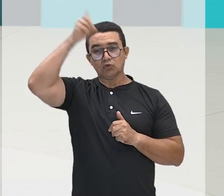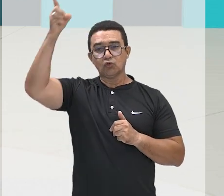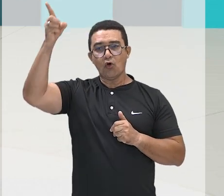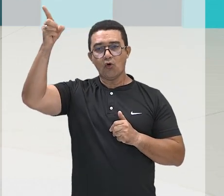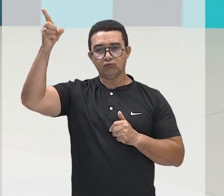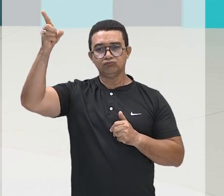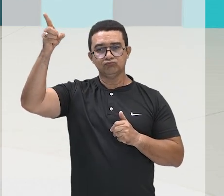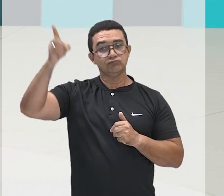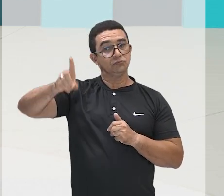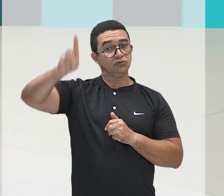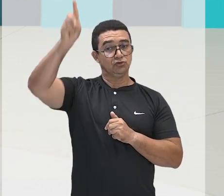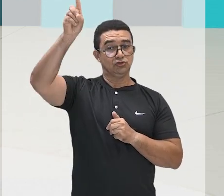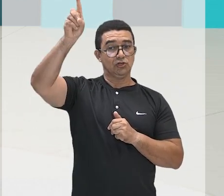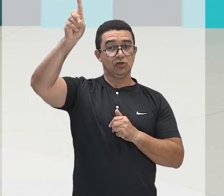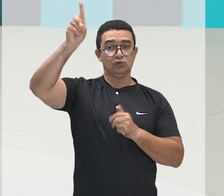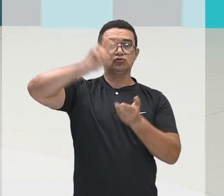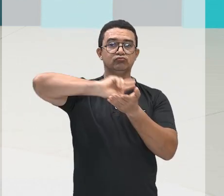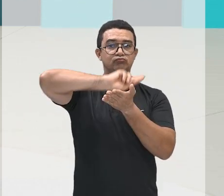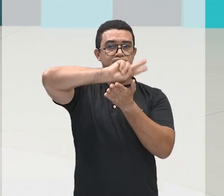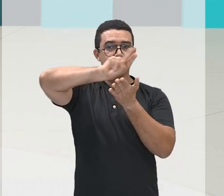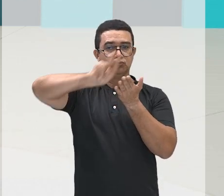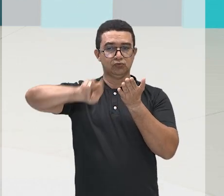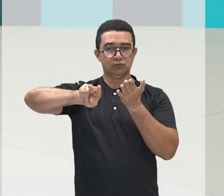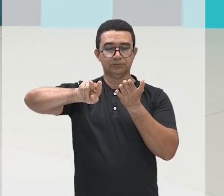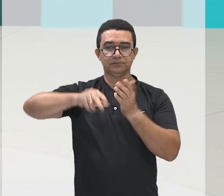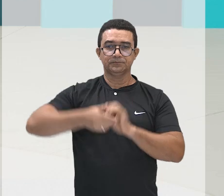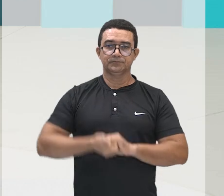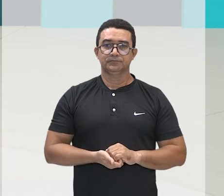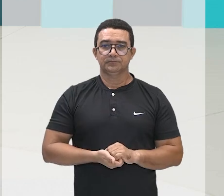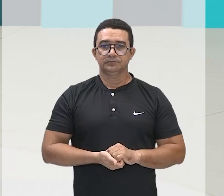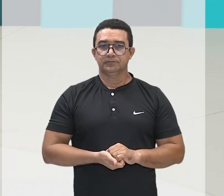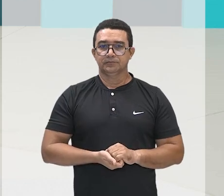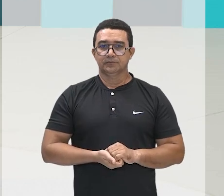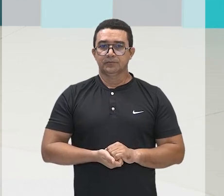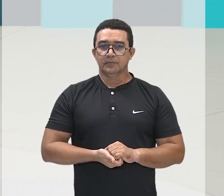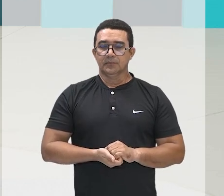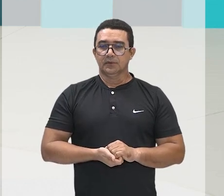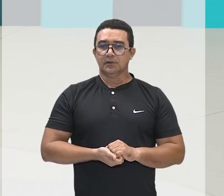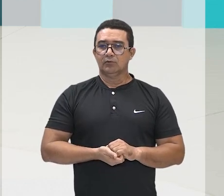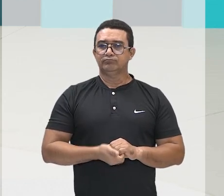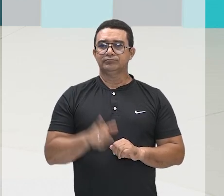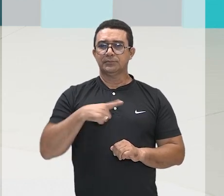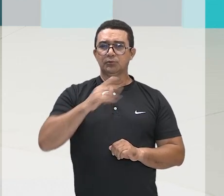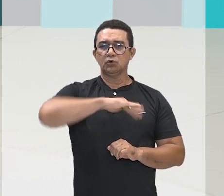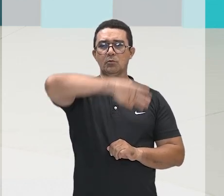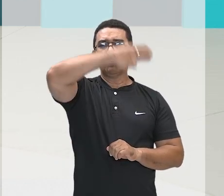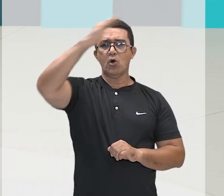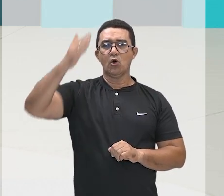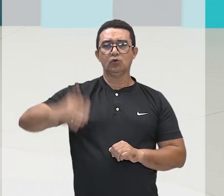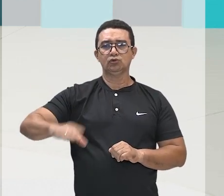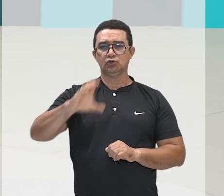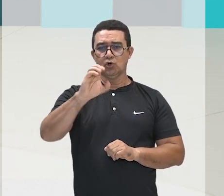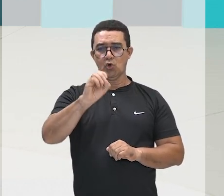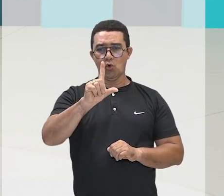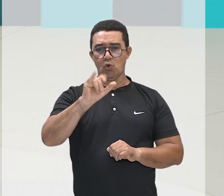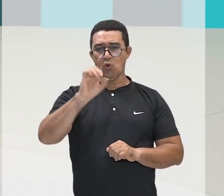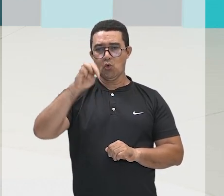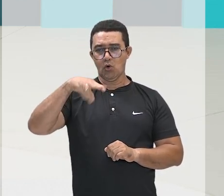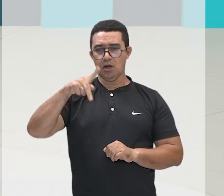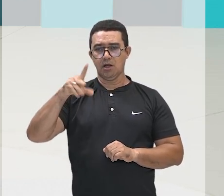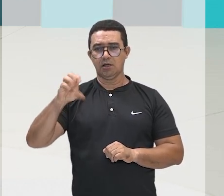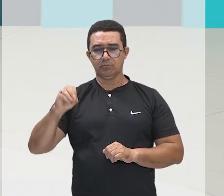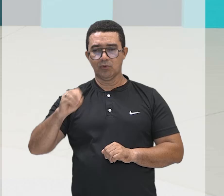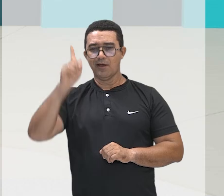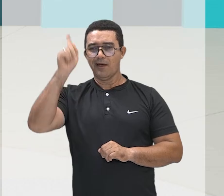deuses deles, que compunham o Olimpo, o Monte Olimpo, como acontecia na lenda,